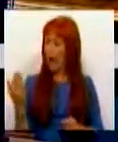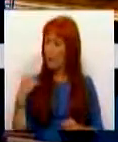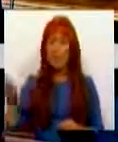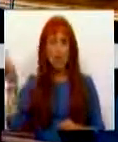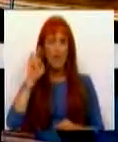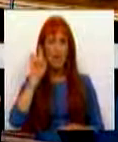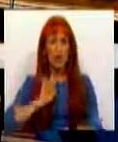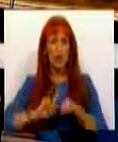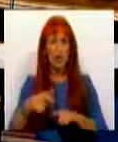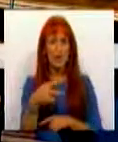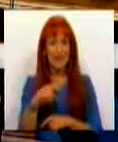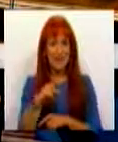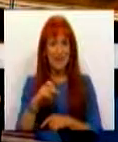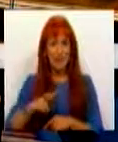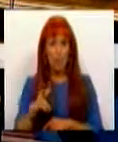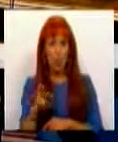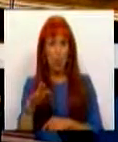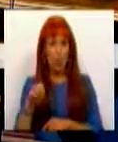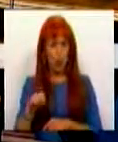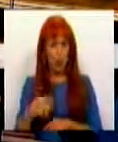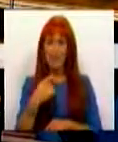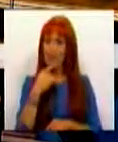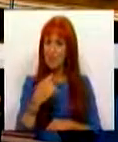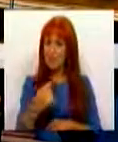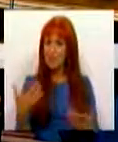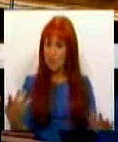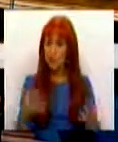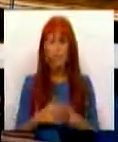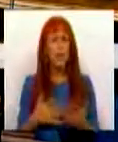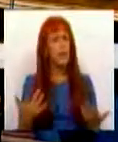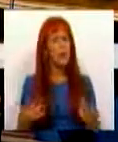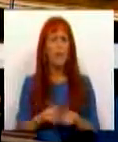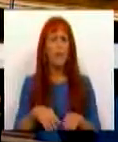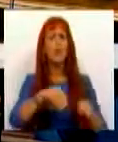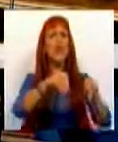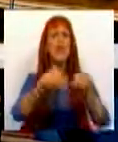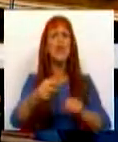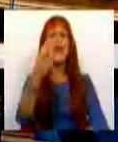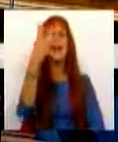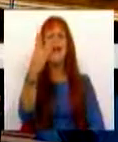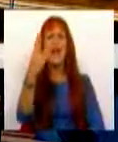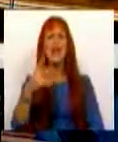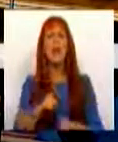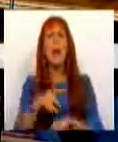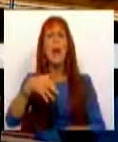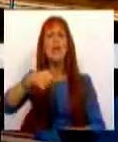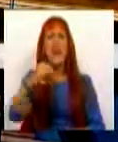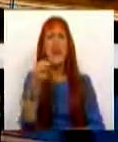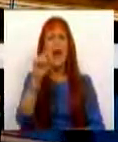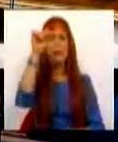ouvimos a senhora deputada Teresa Moraes dizer que estavam no terreno 3 agentes da